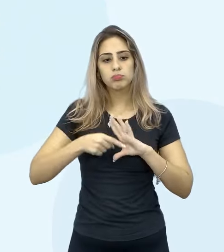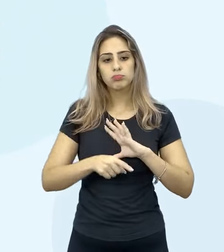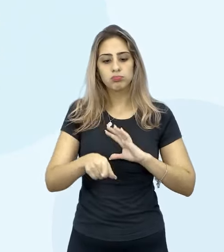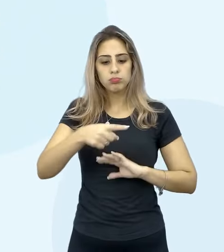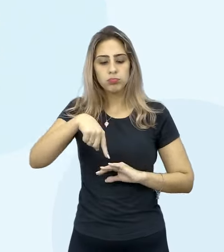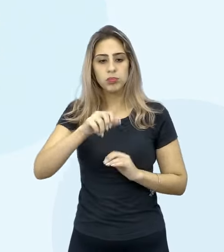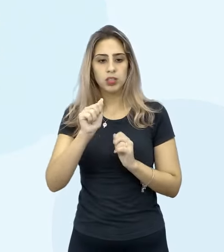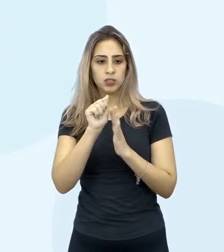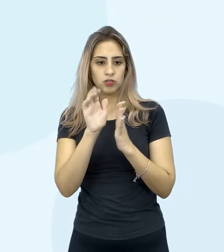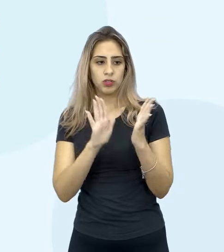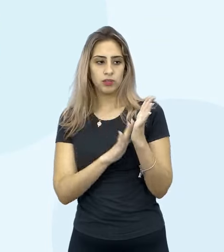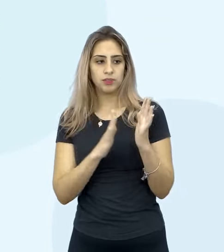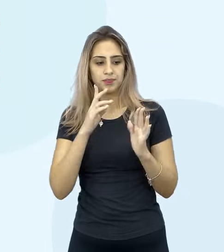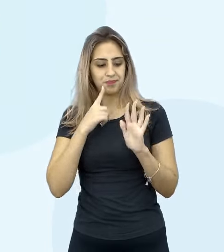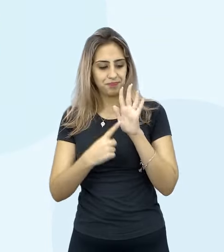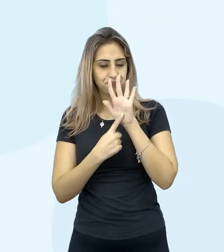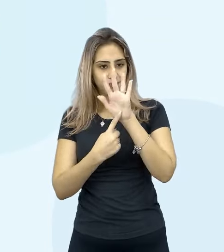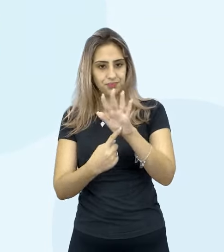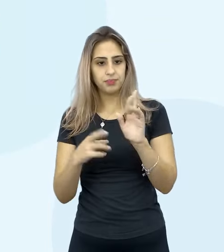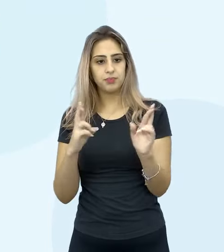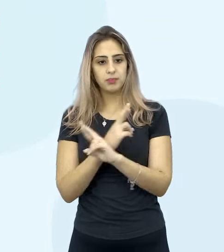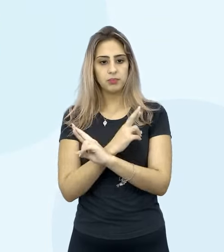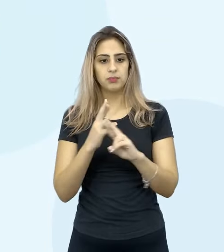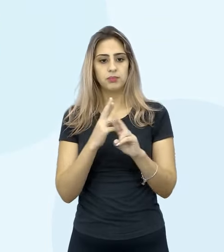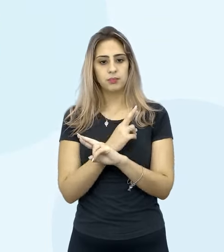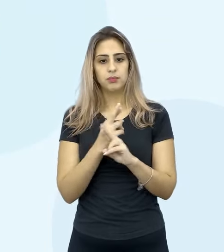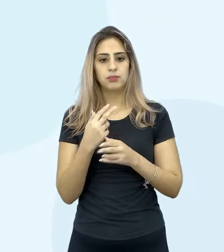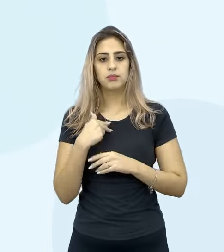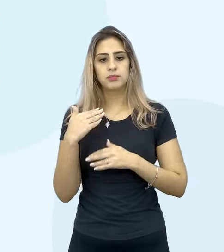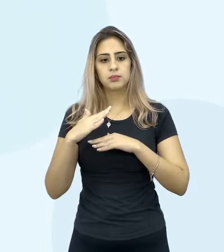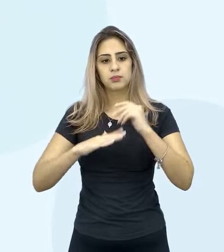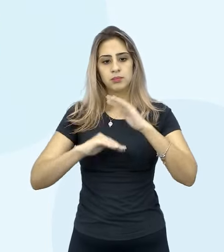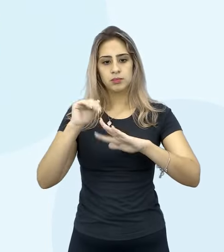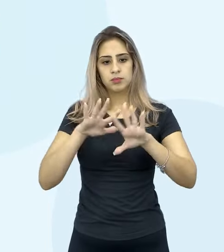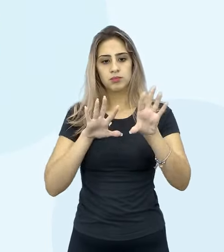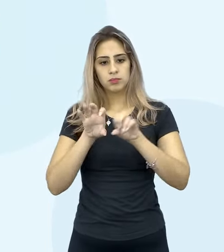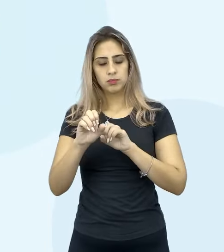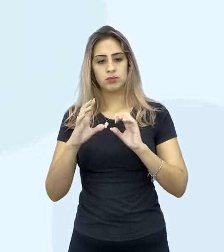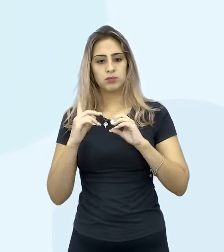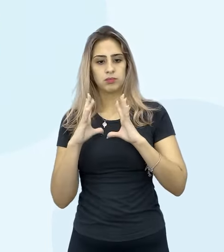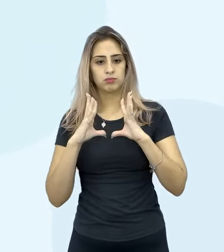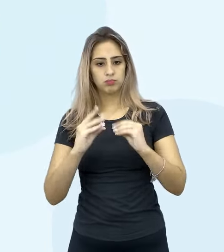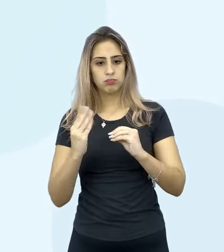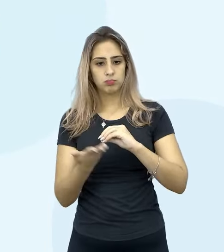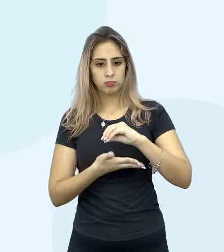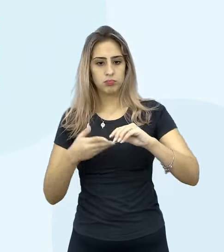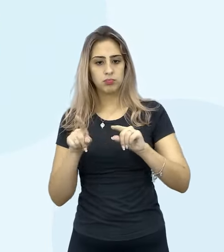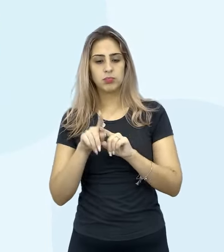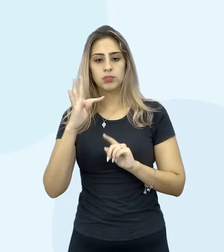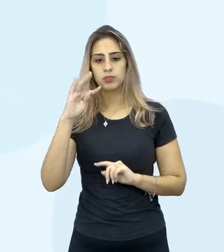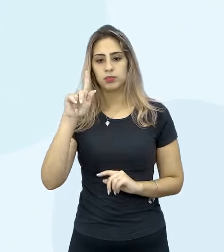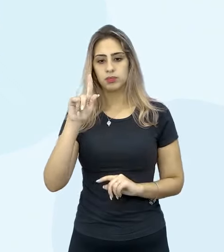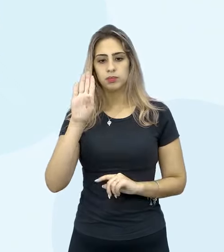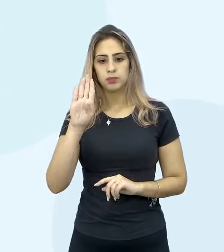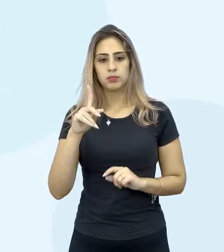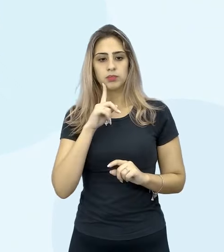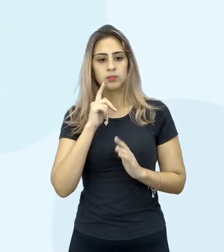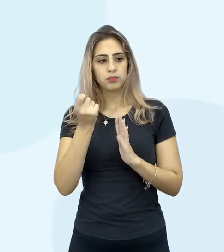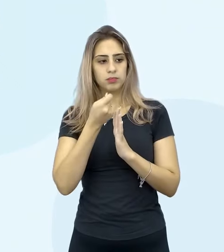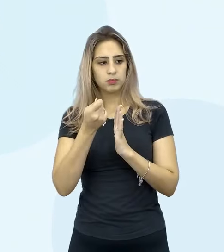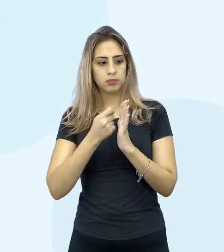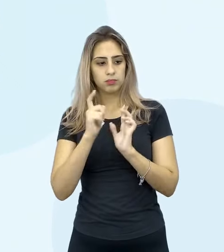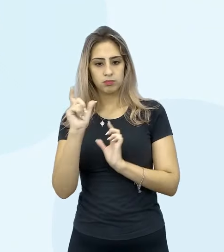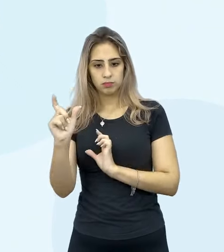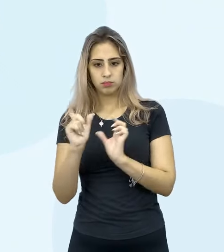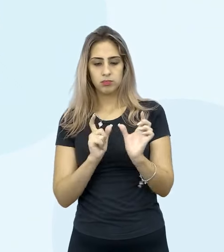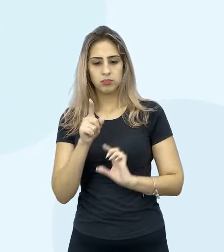aprofundá-las, apresentar as relações entre a habilidade de formação geral básica, FGB, anotem essa sigla que